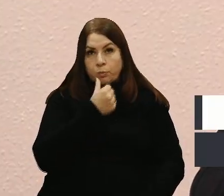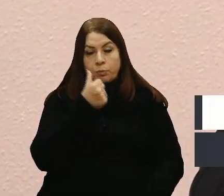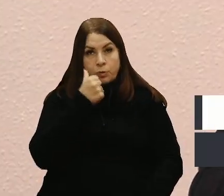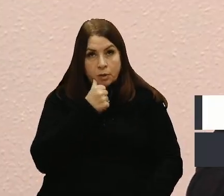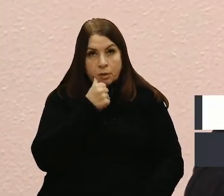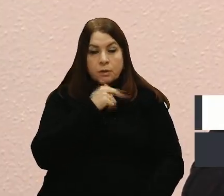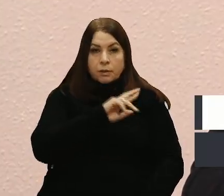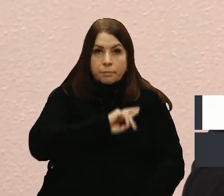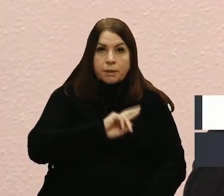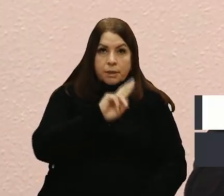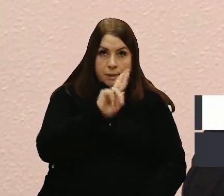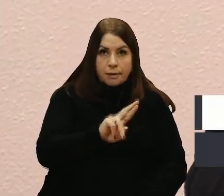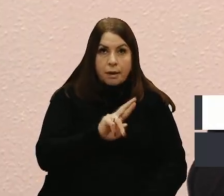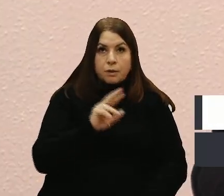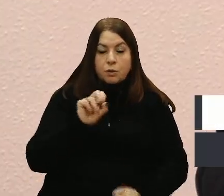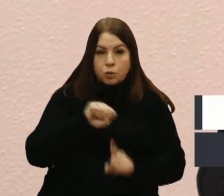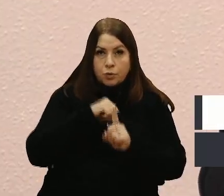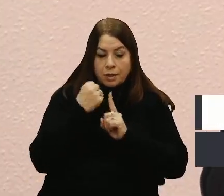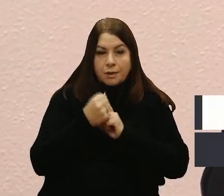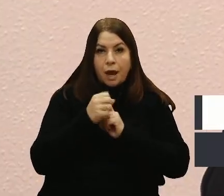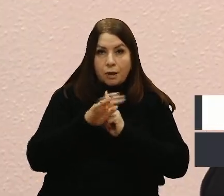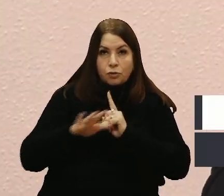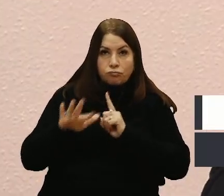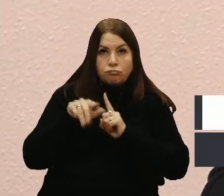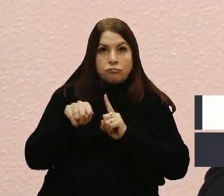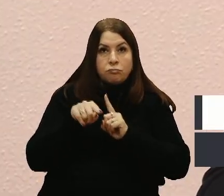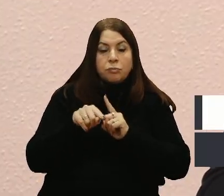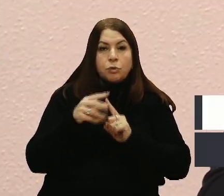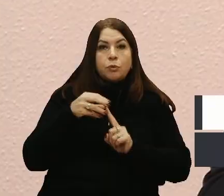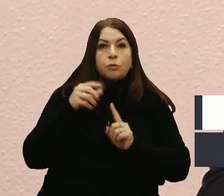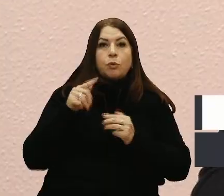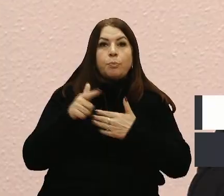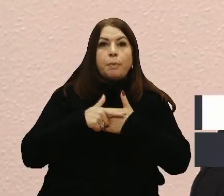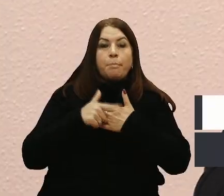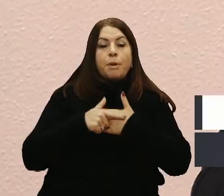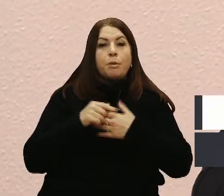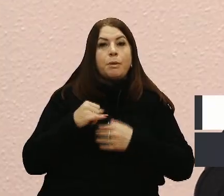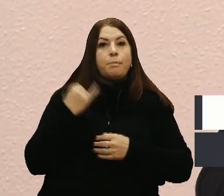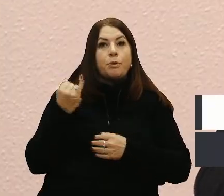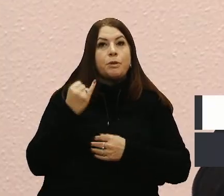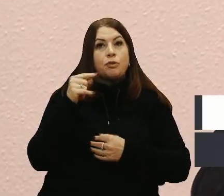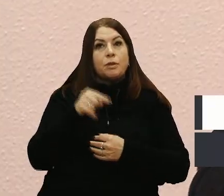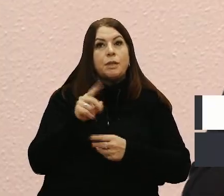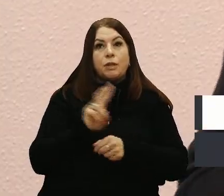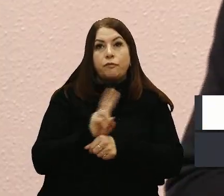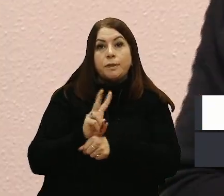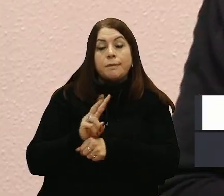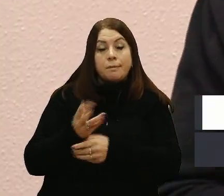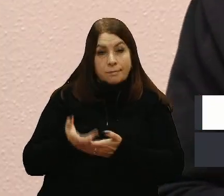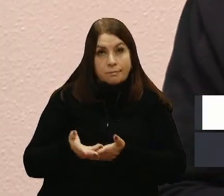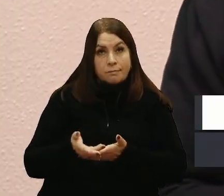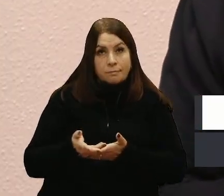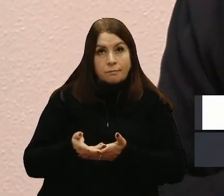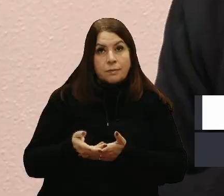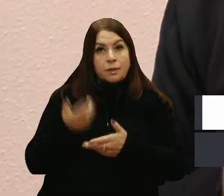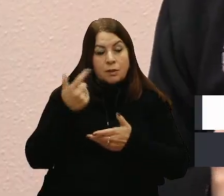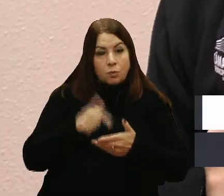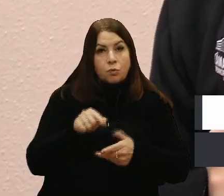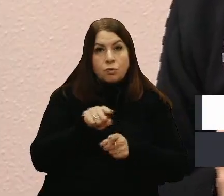presidentes representassem a sociedade civil com a função primordial que tem, que é de fiscalizar. E acho